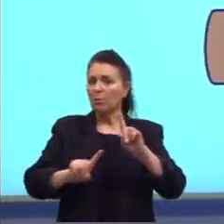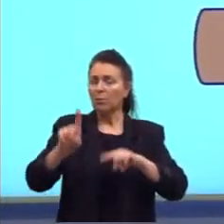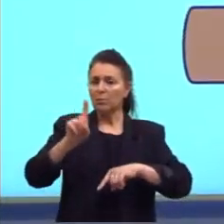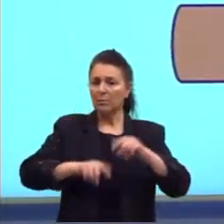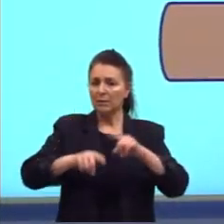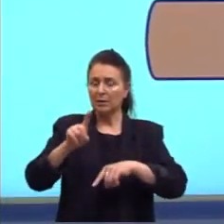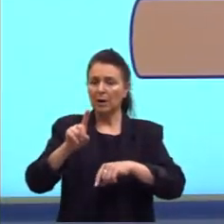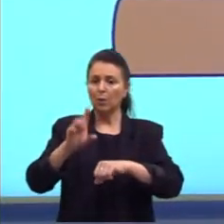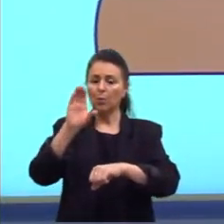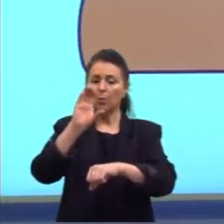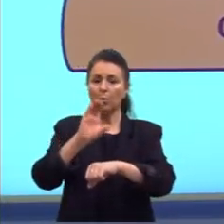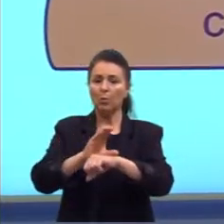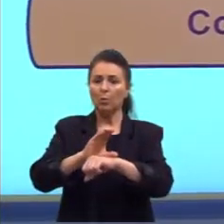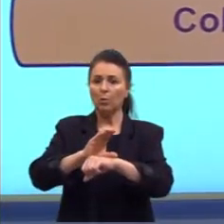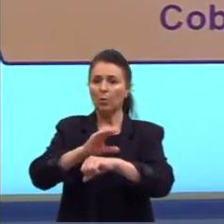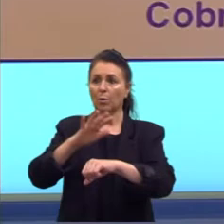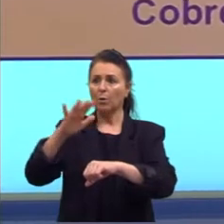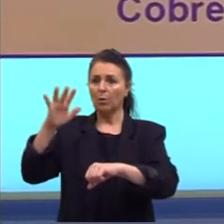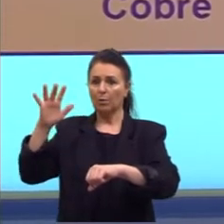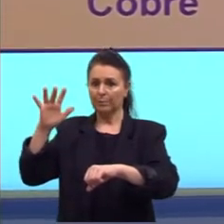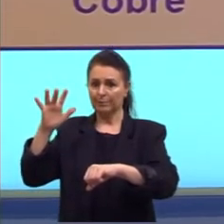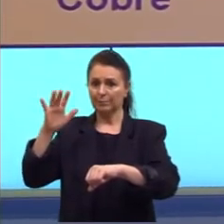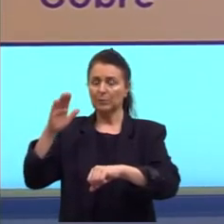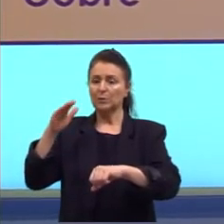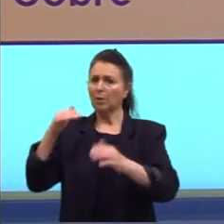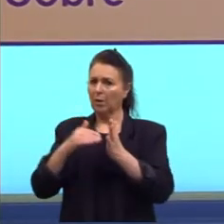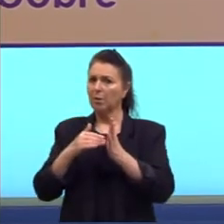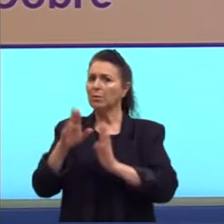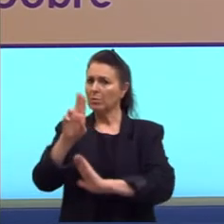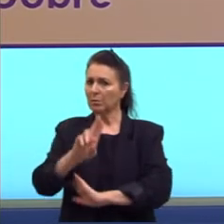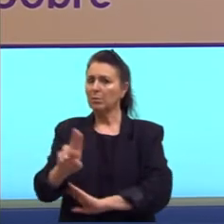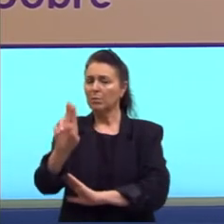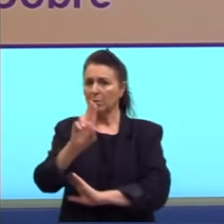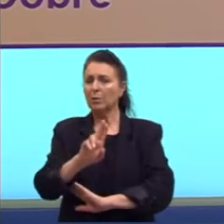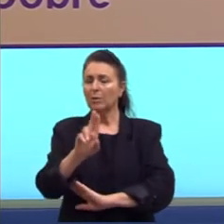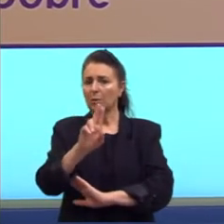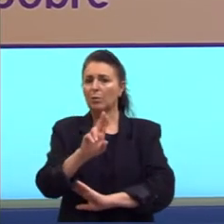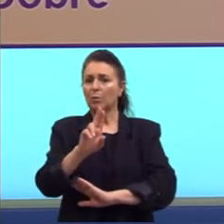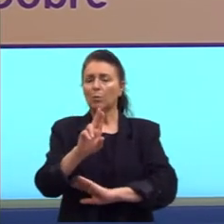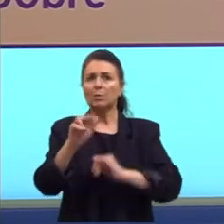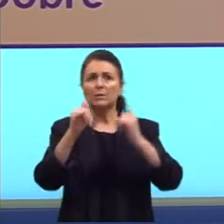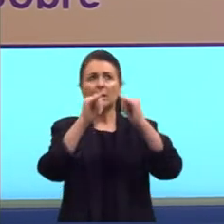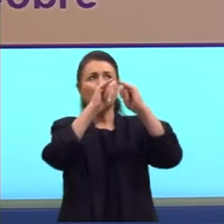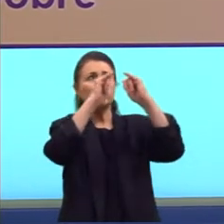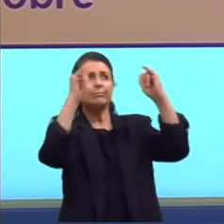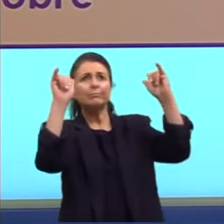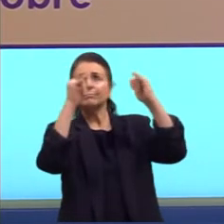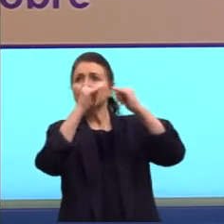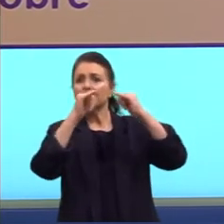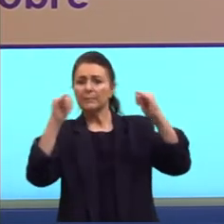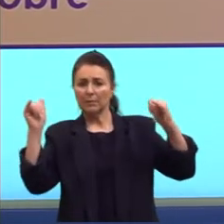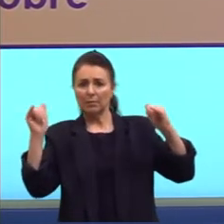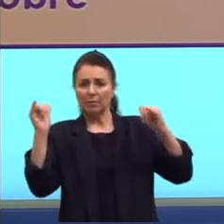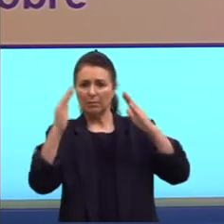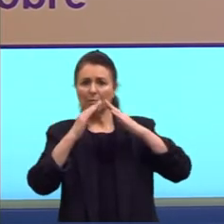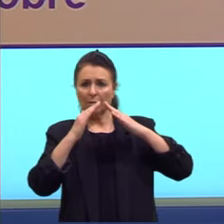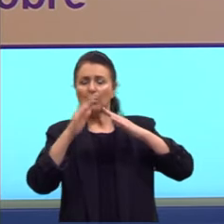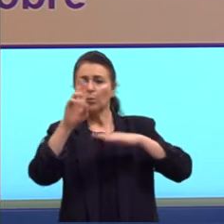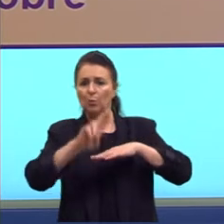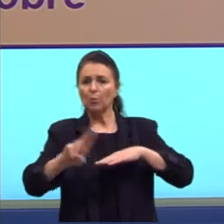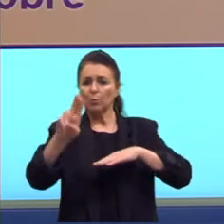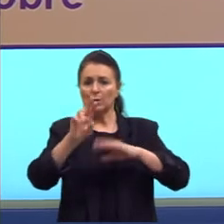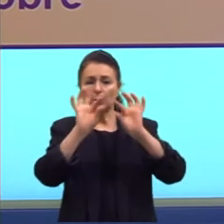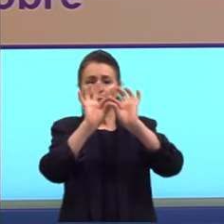Como o cobre por exemplo que a gente até usa né no nas nossas instalações elétricas elas são feitas basicamente